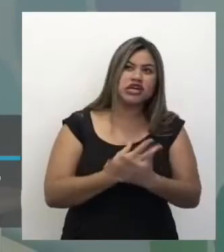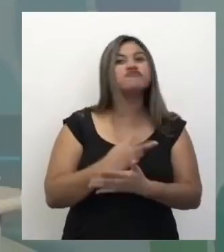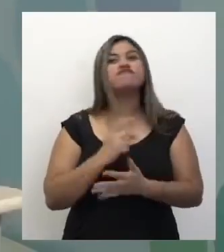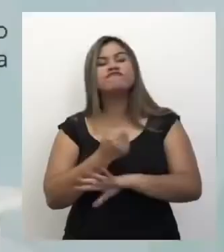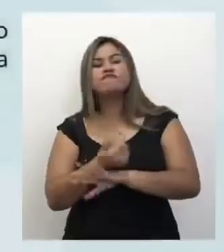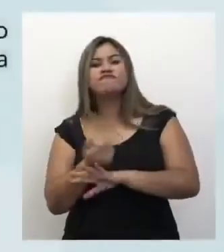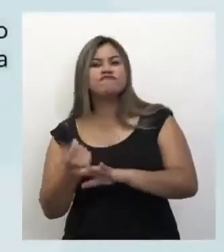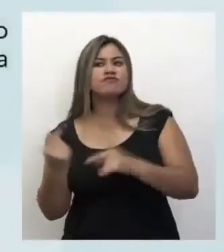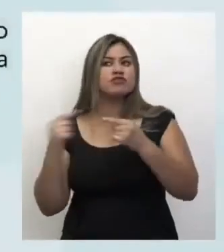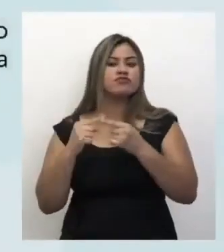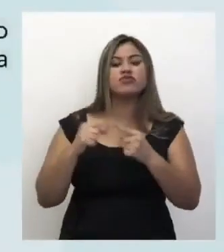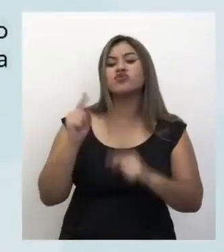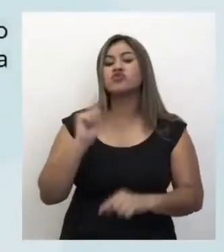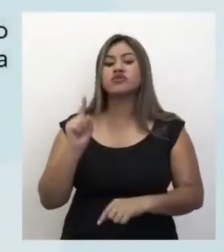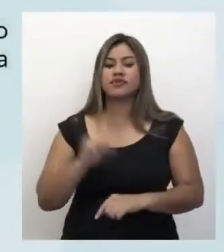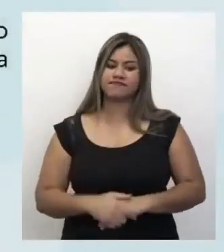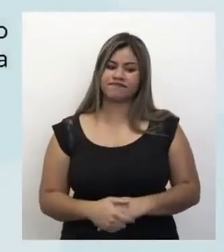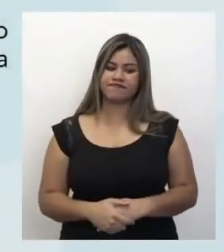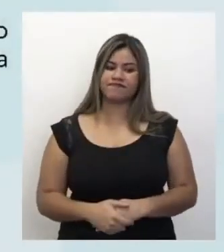de autoridade pode cair nessa daí.